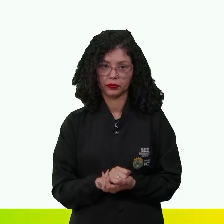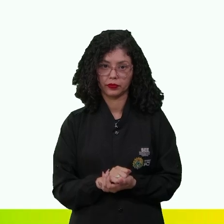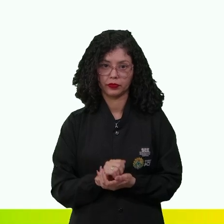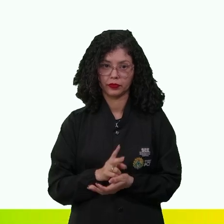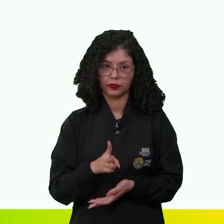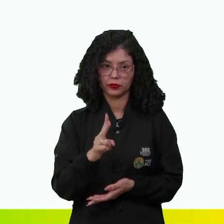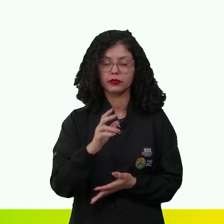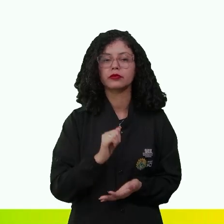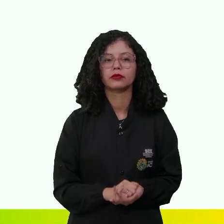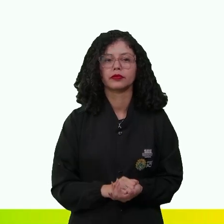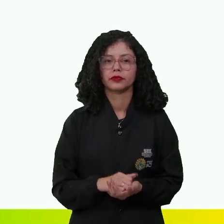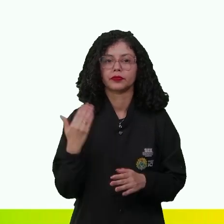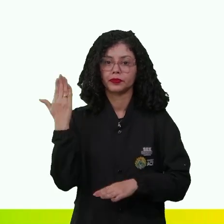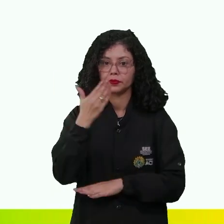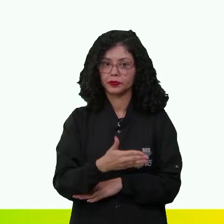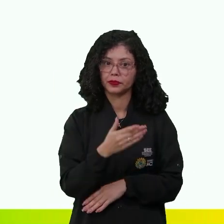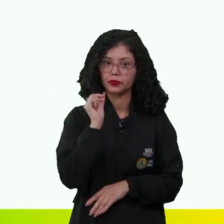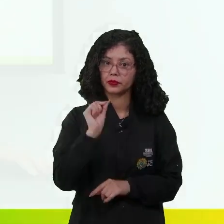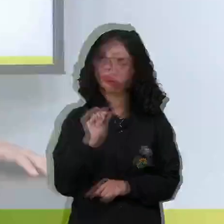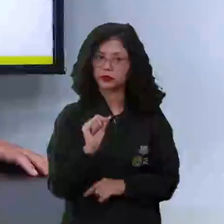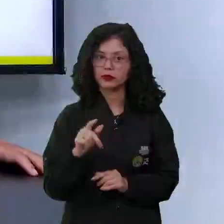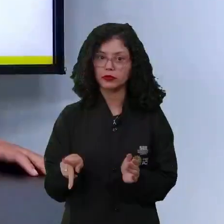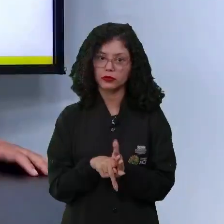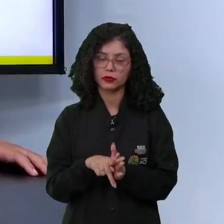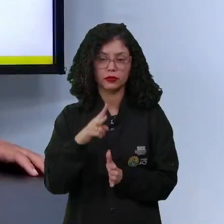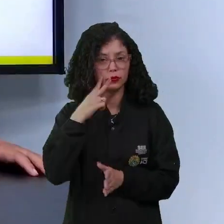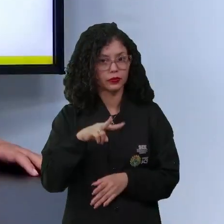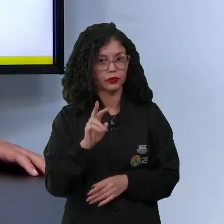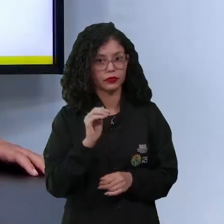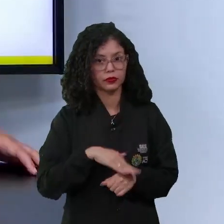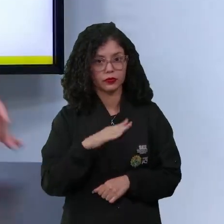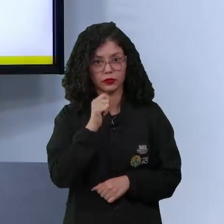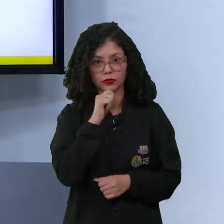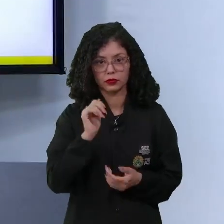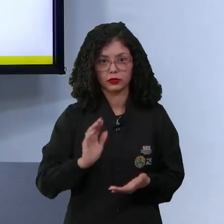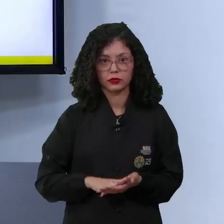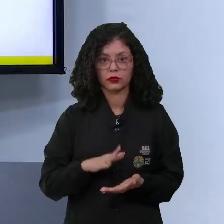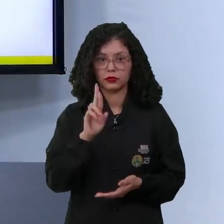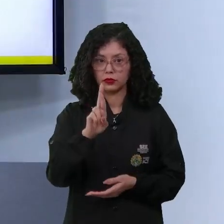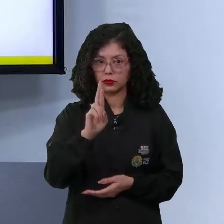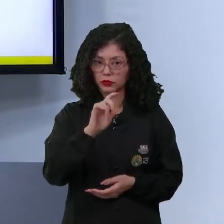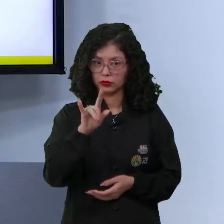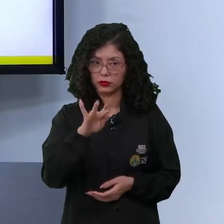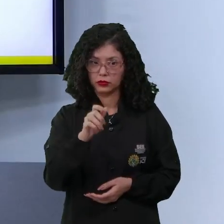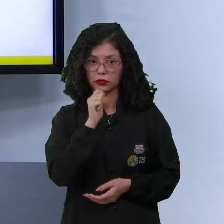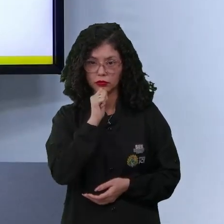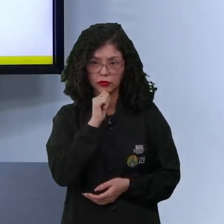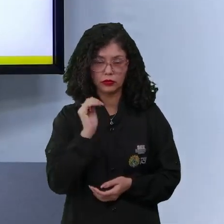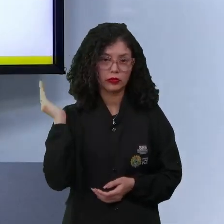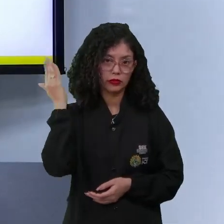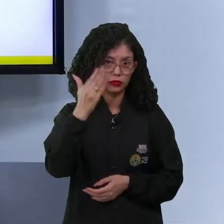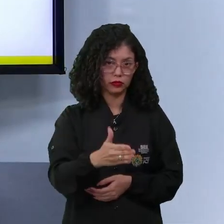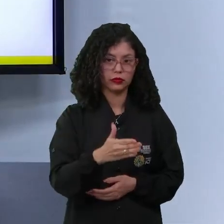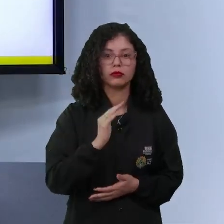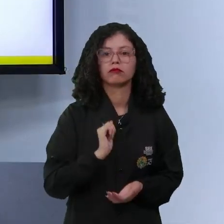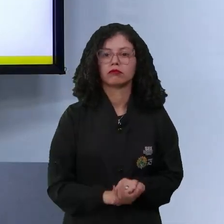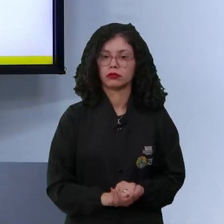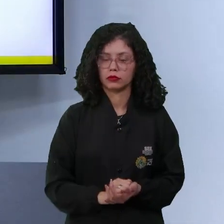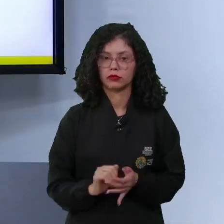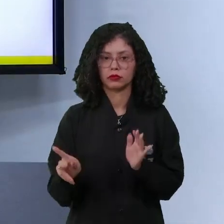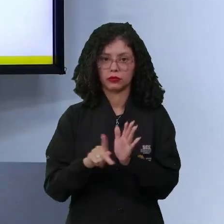uma constante. E na diretamente proporcional, pessoal, que a gente viu agora há pouco, é a razão. Diretamente